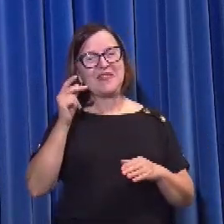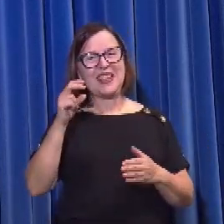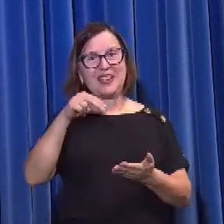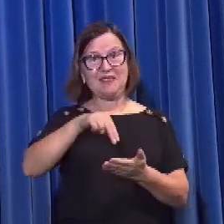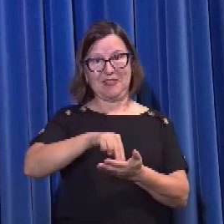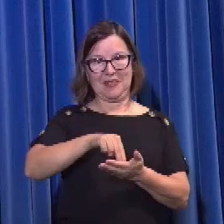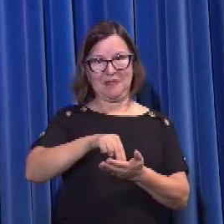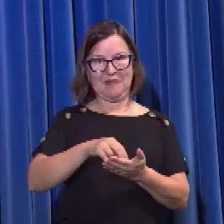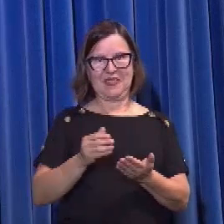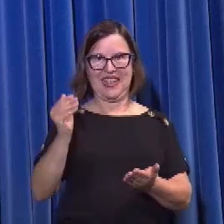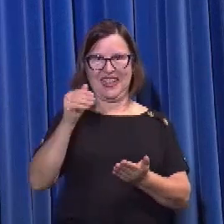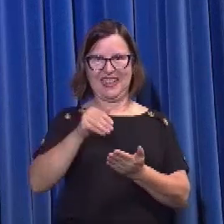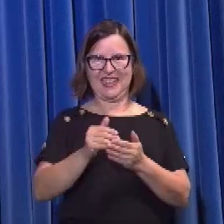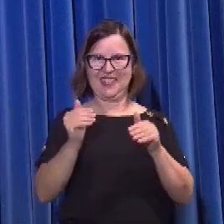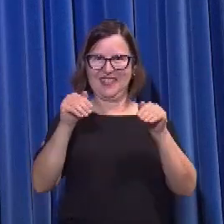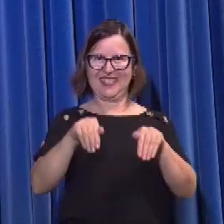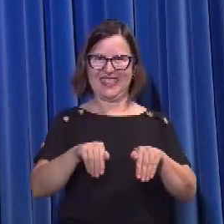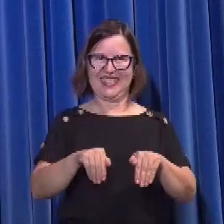fim.